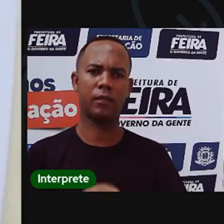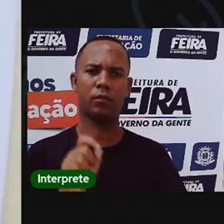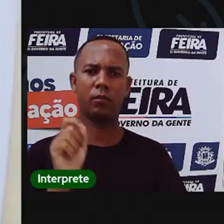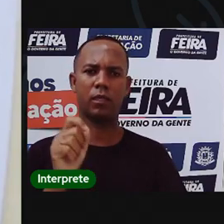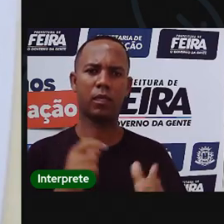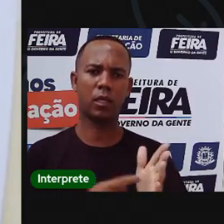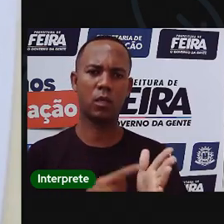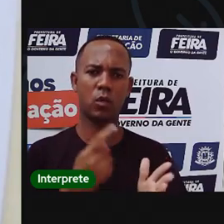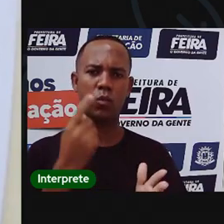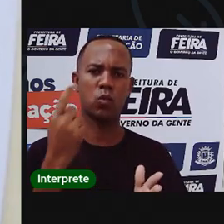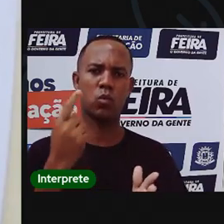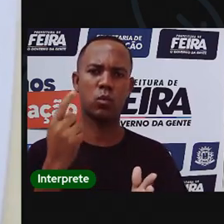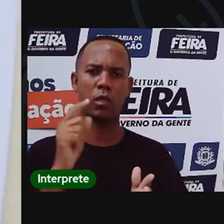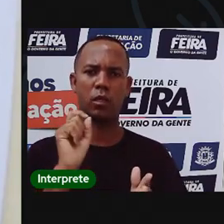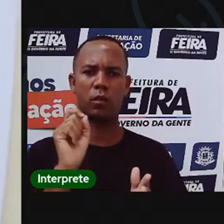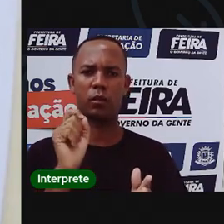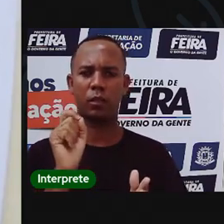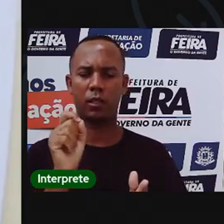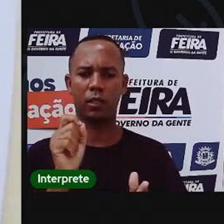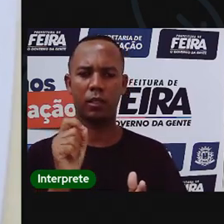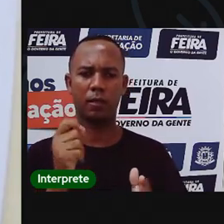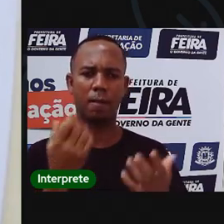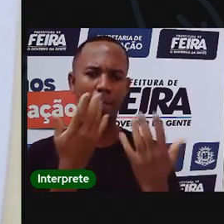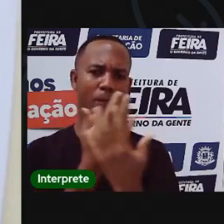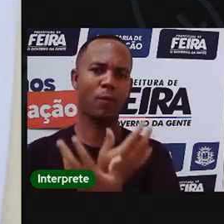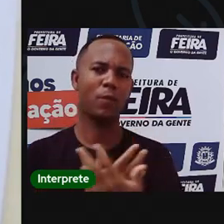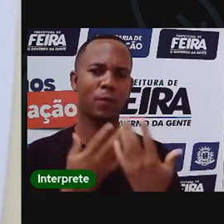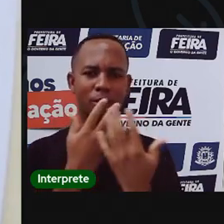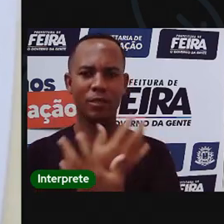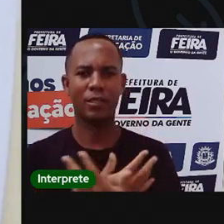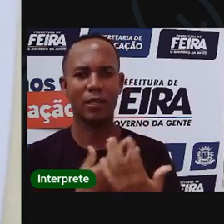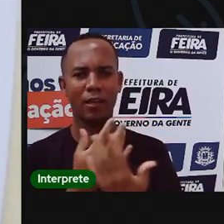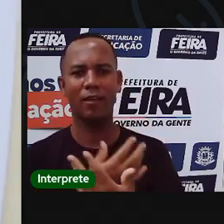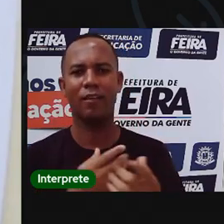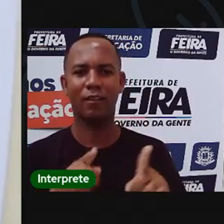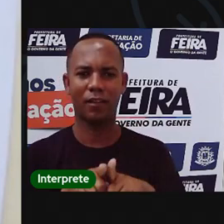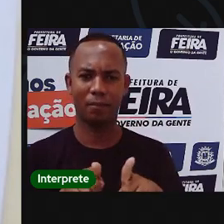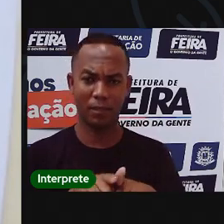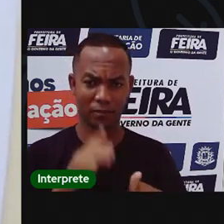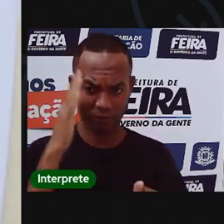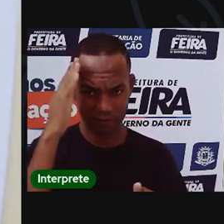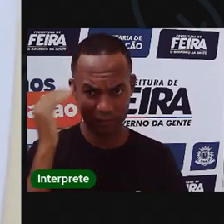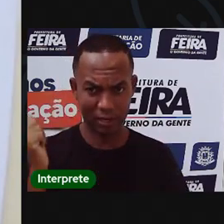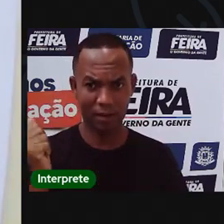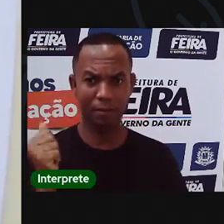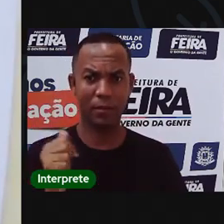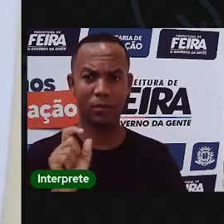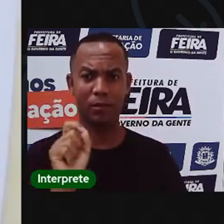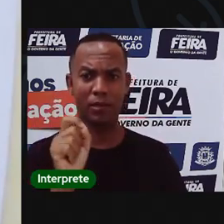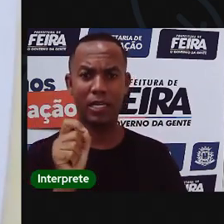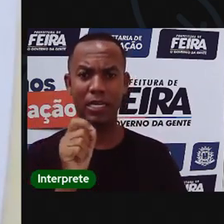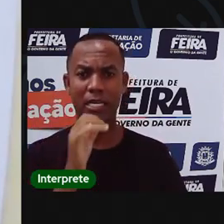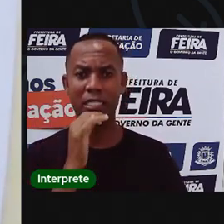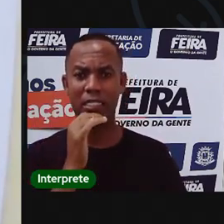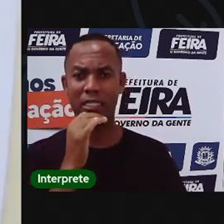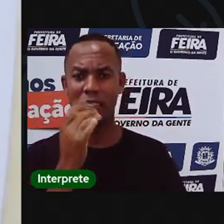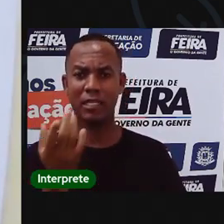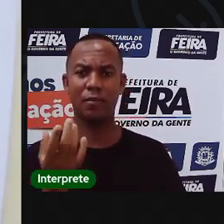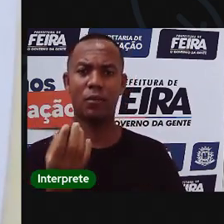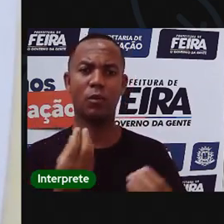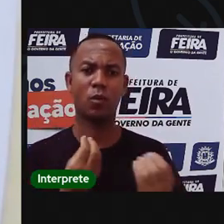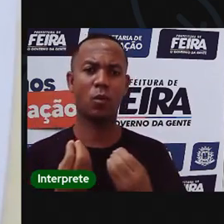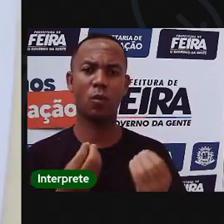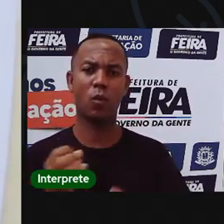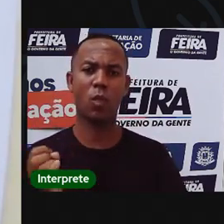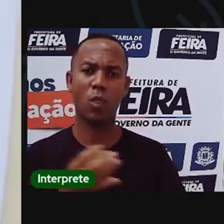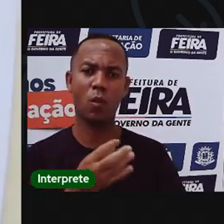versão criativa de músicas, porque não sei se vocês estão sabendo o que está rolando na mídia agora, é um